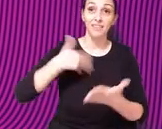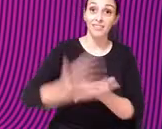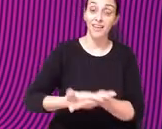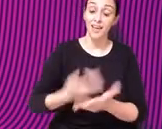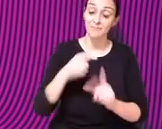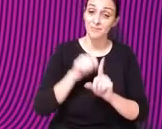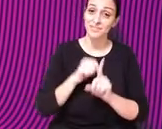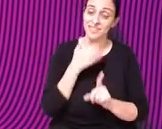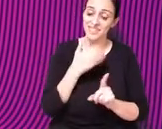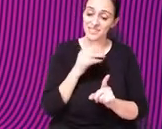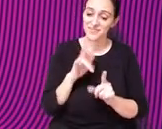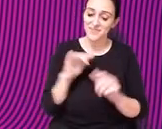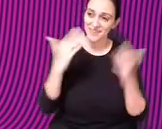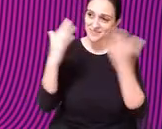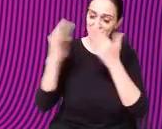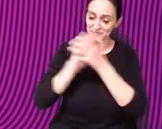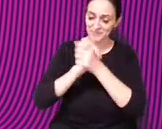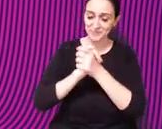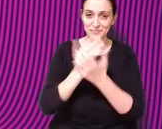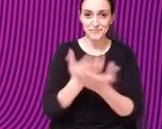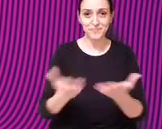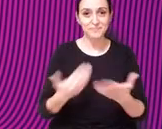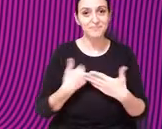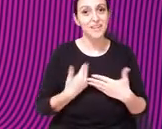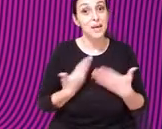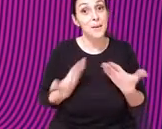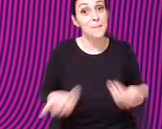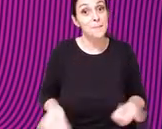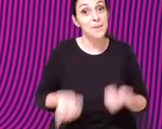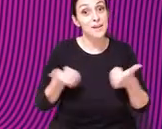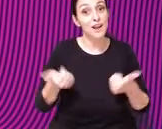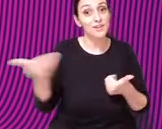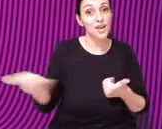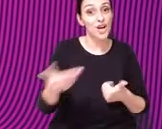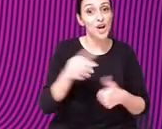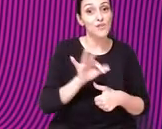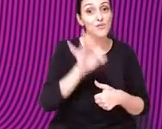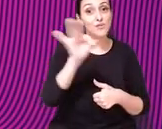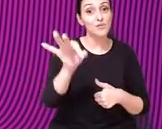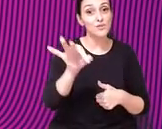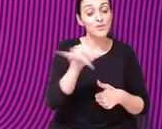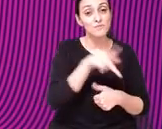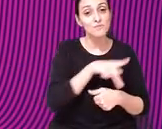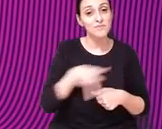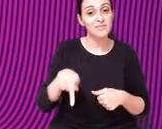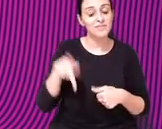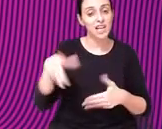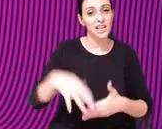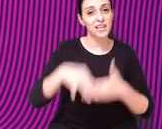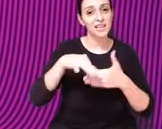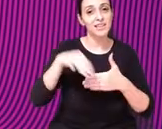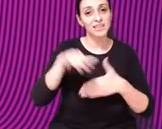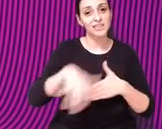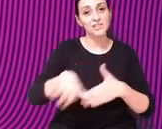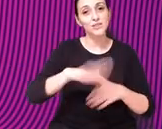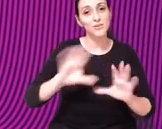com o Múcio. E agora, ninguém melhor do que o futuro presidente do DEIC, uma das grandes lideranças incorporadas do Grupo